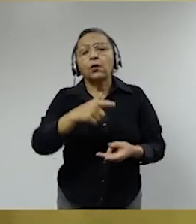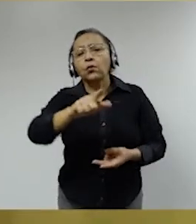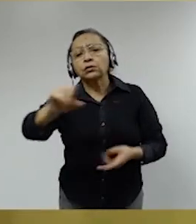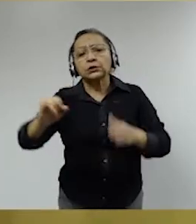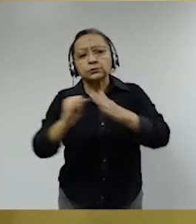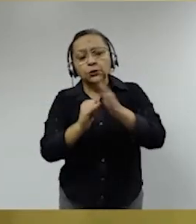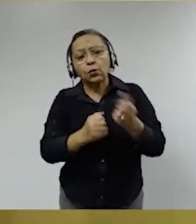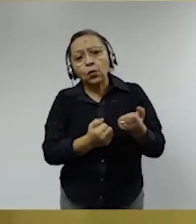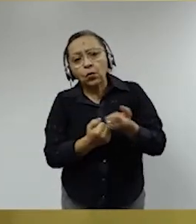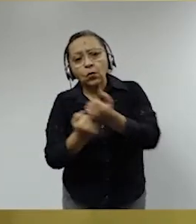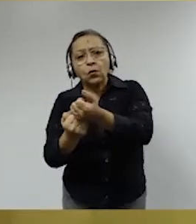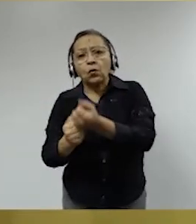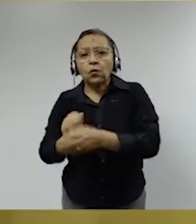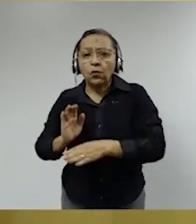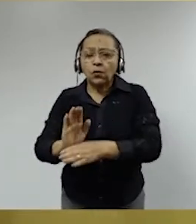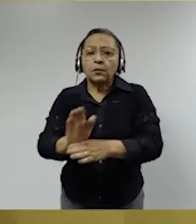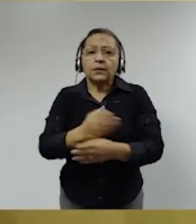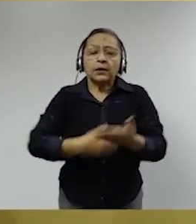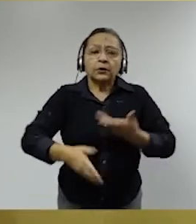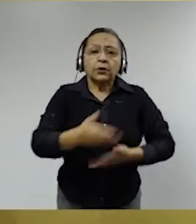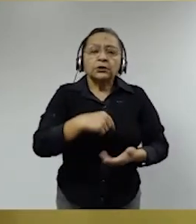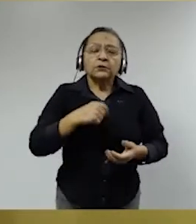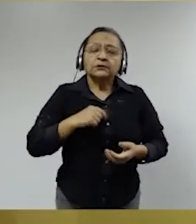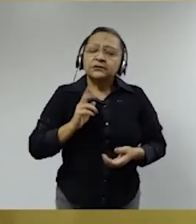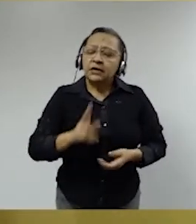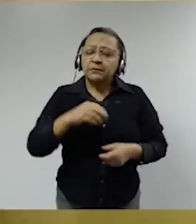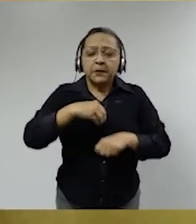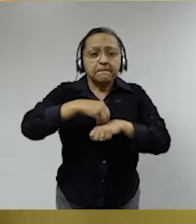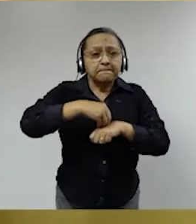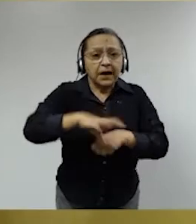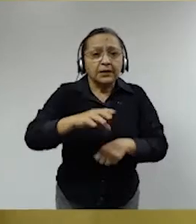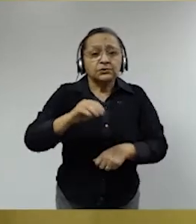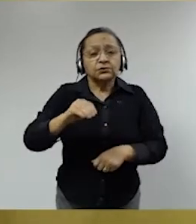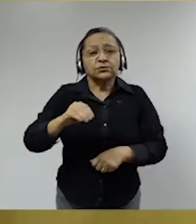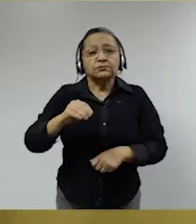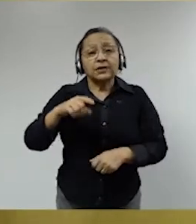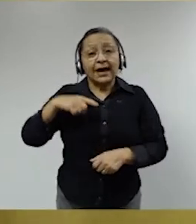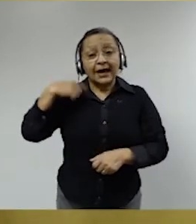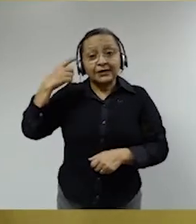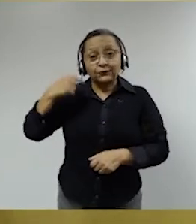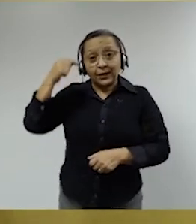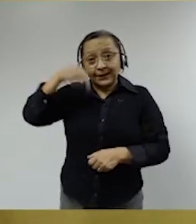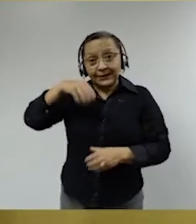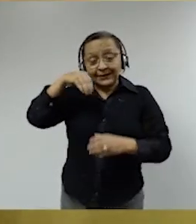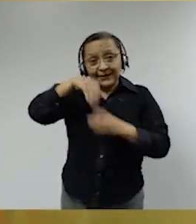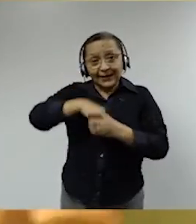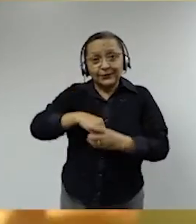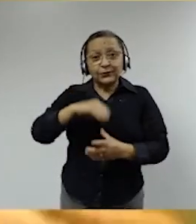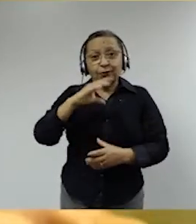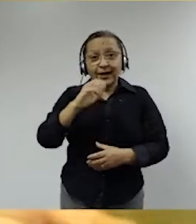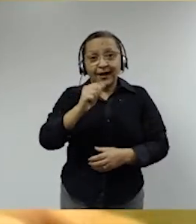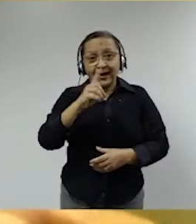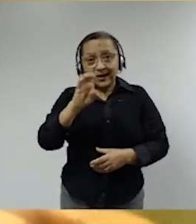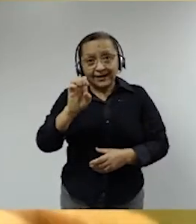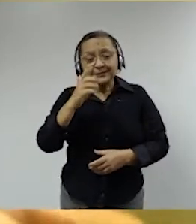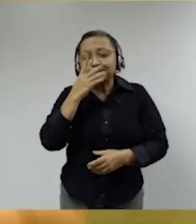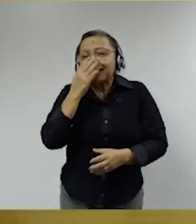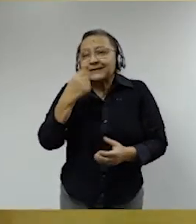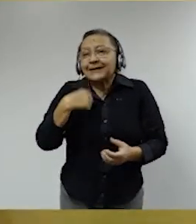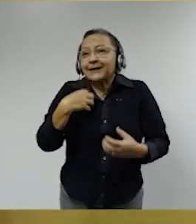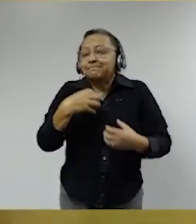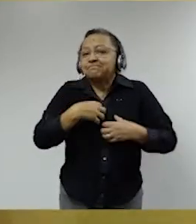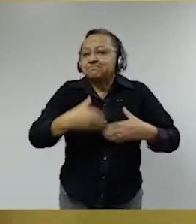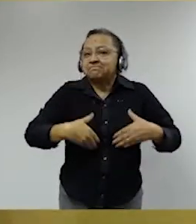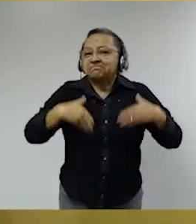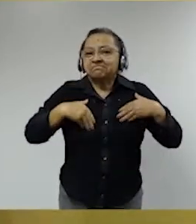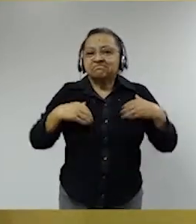CAD, e eu falo isso para a advocacia, que advogar no CAD é como advogar numa ilha de excelência na administração pública,